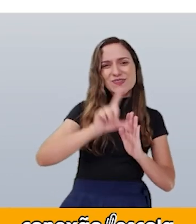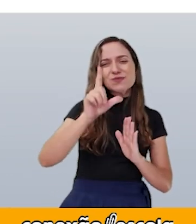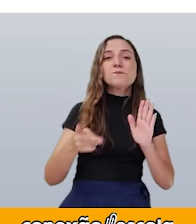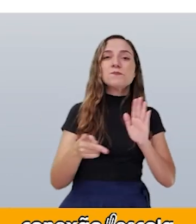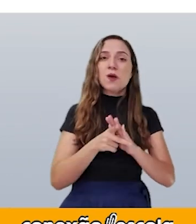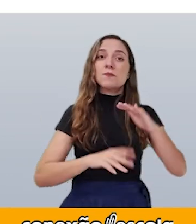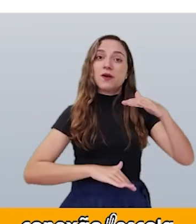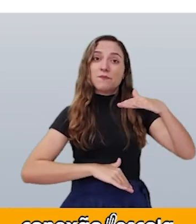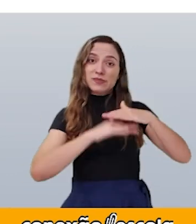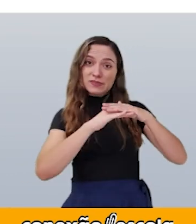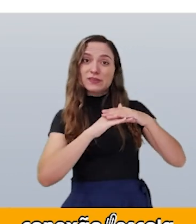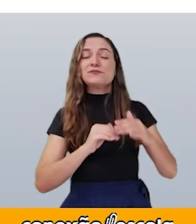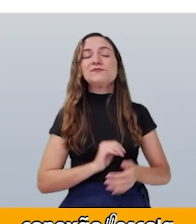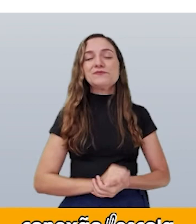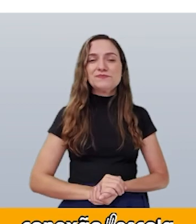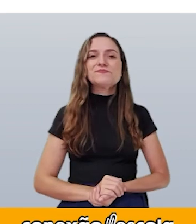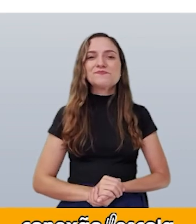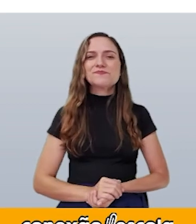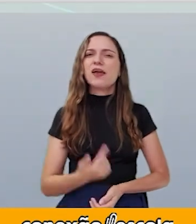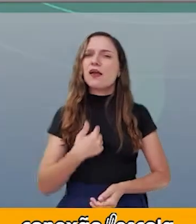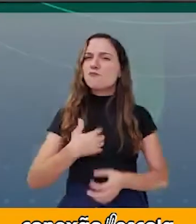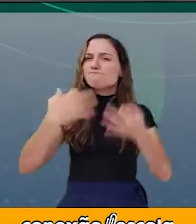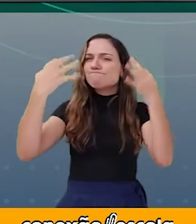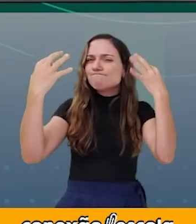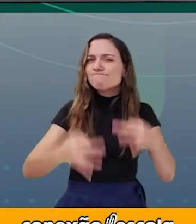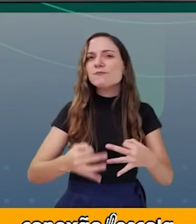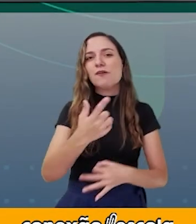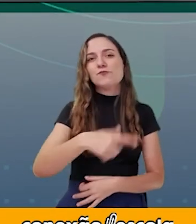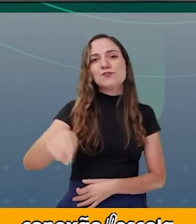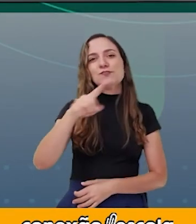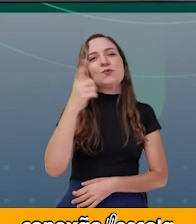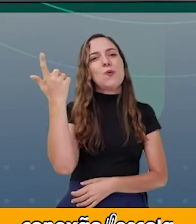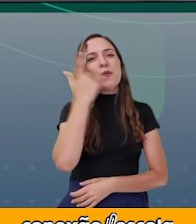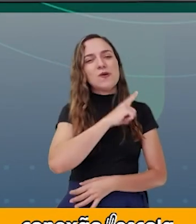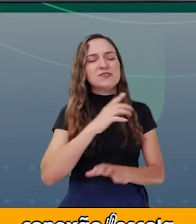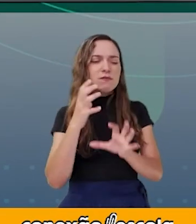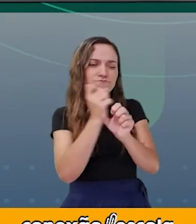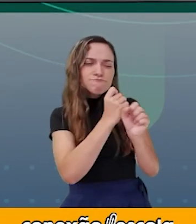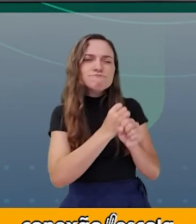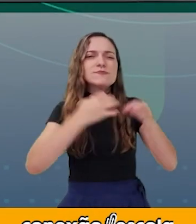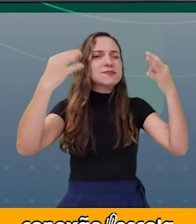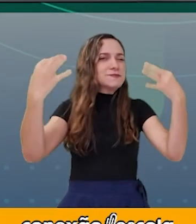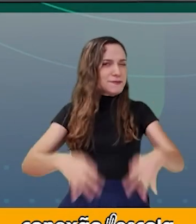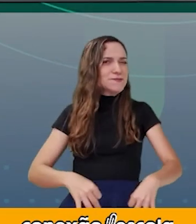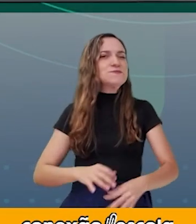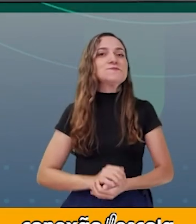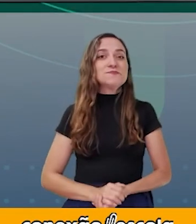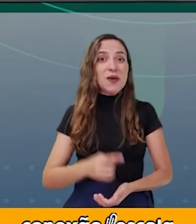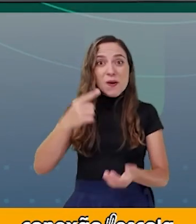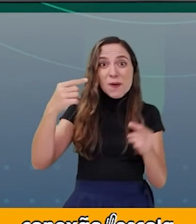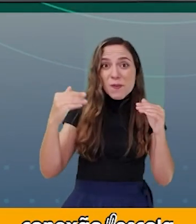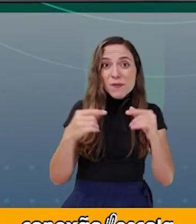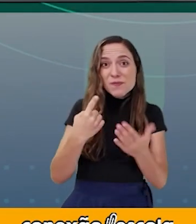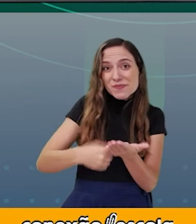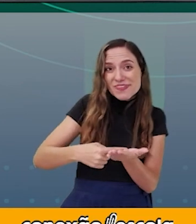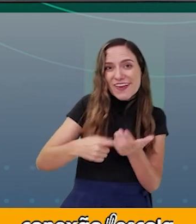for medida de capacidade. Eu tenho certeza que você consegue.